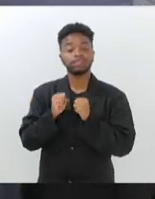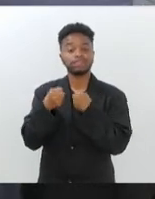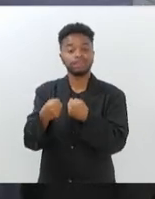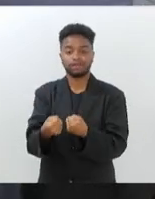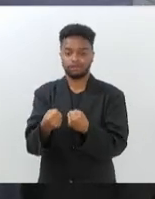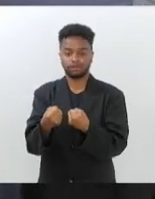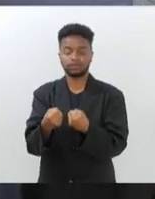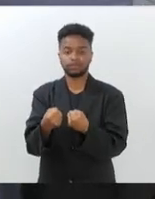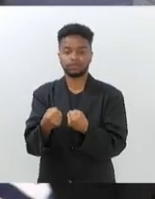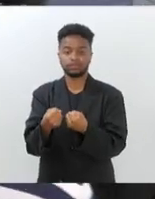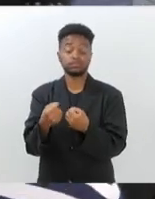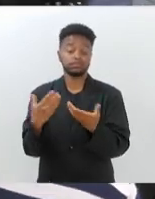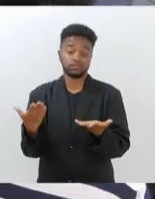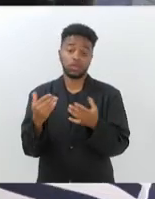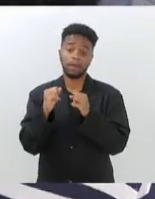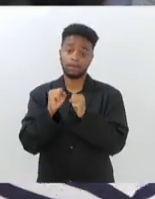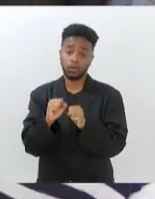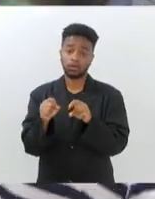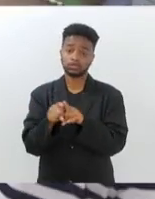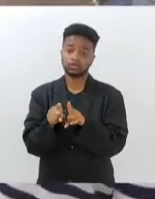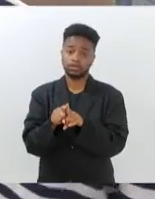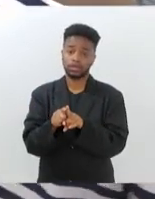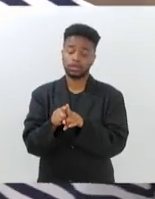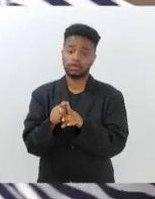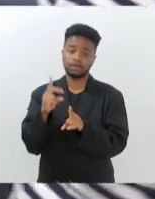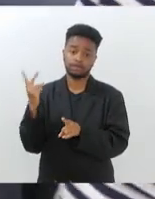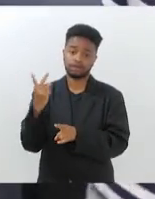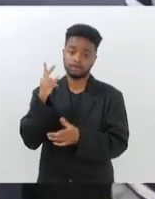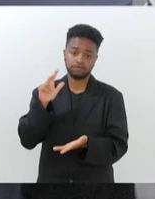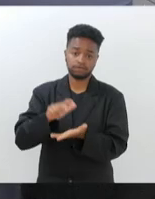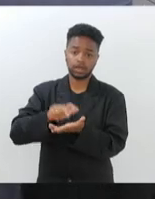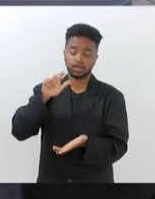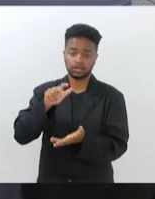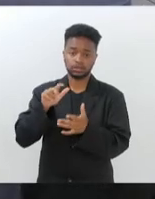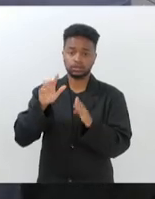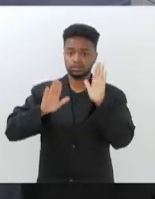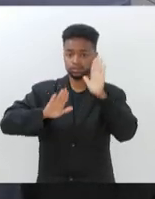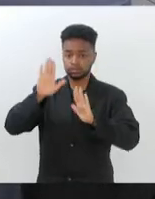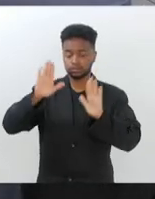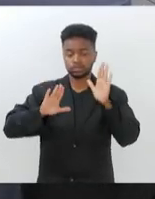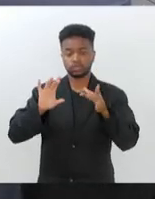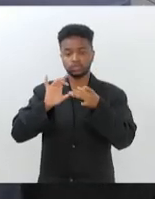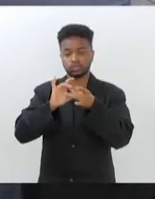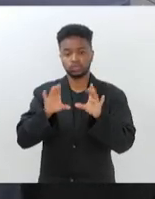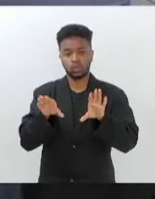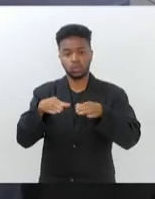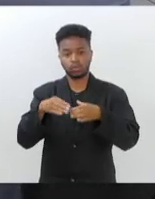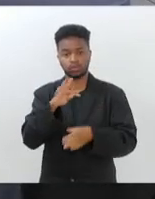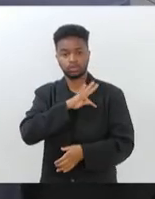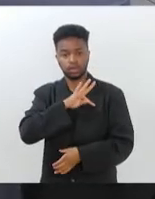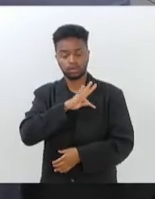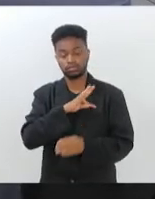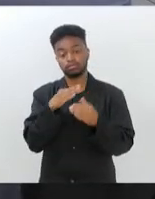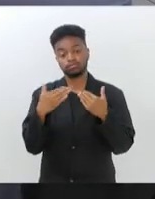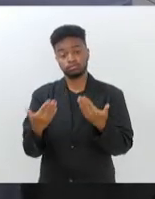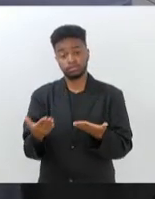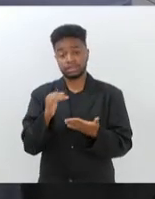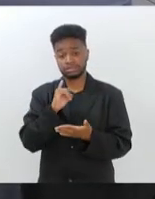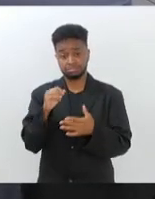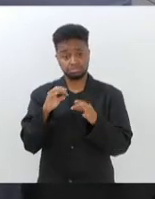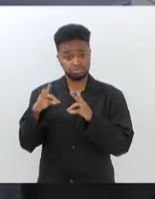pode inclusive validar perito a licitação através do seu corpo técnico então é aquela história né se tá tudo